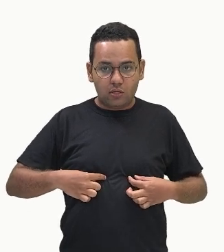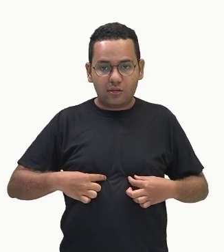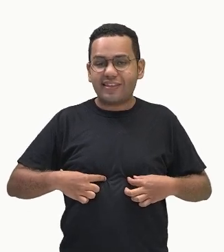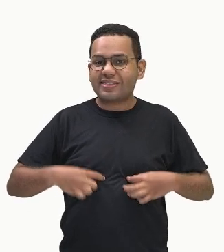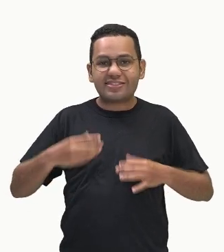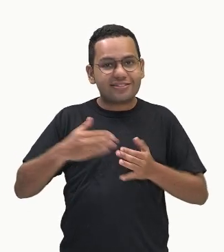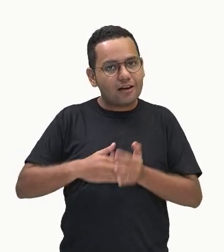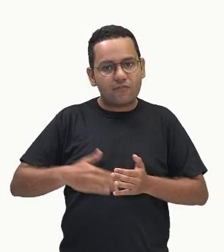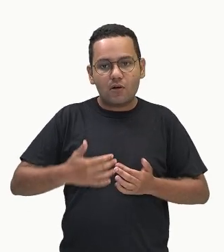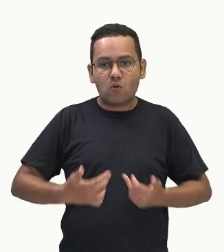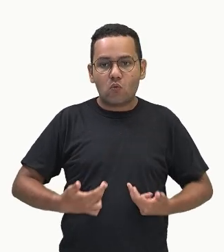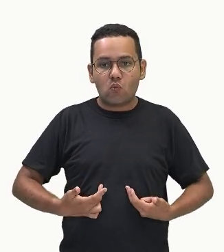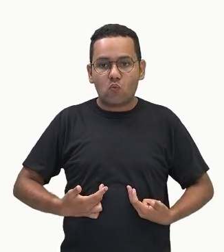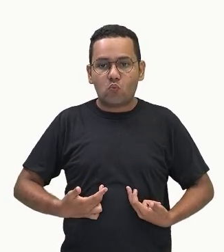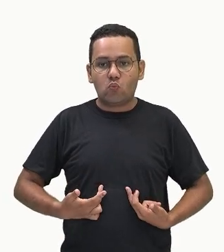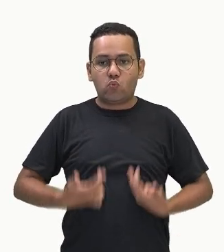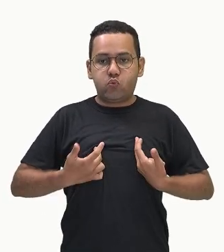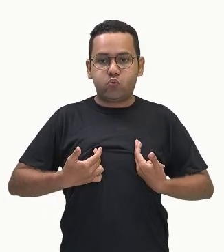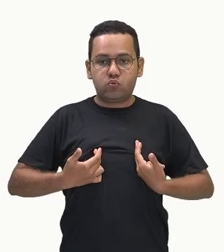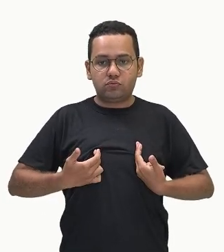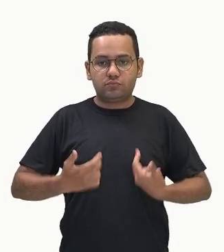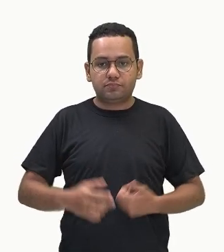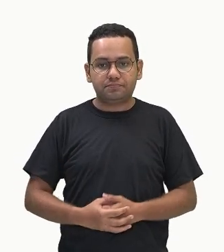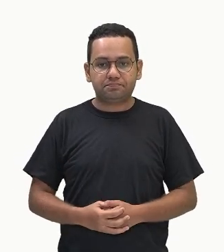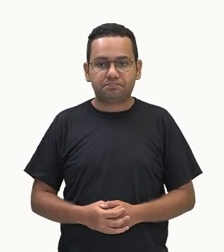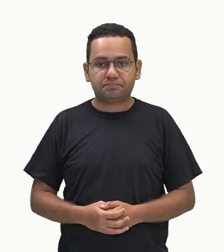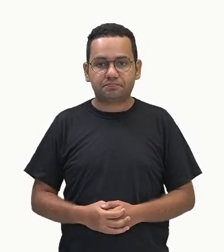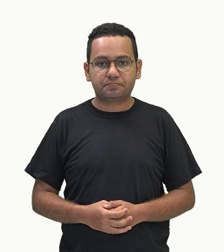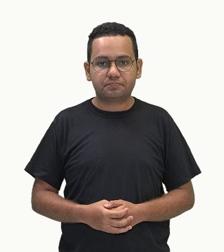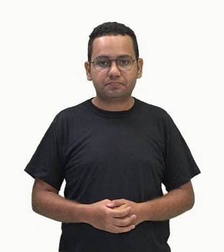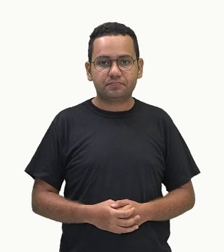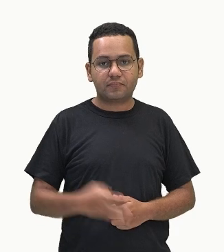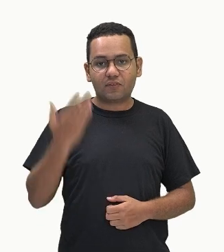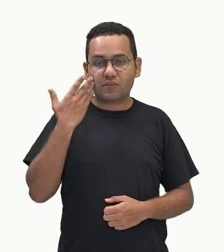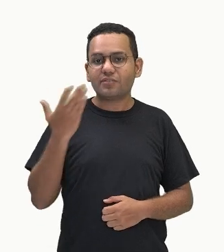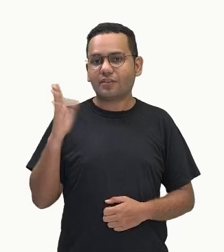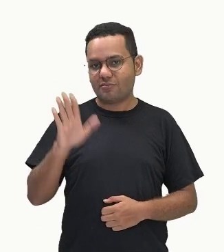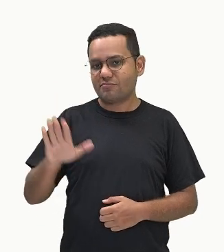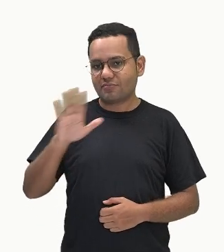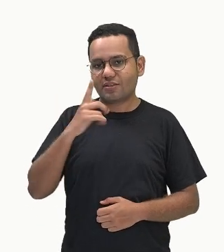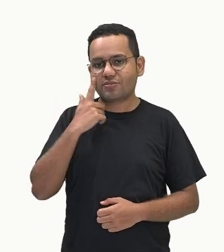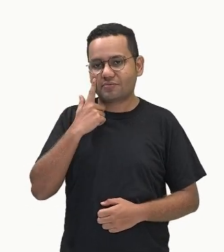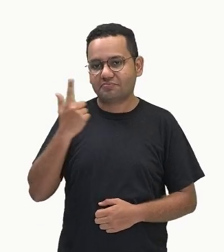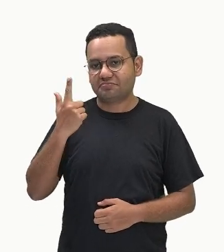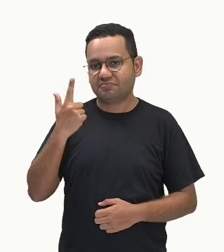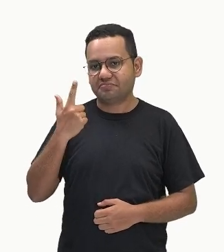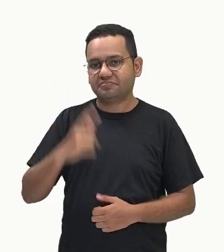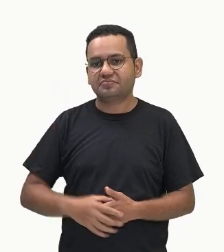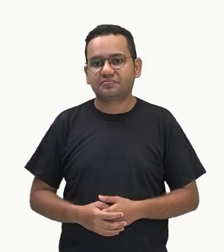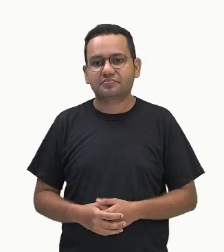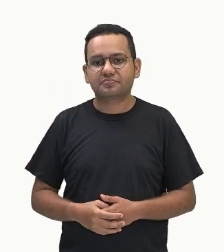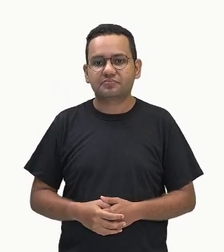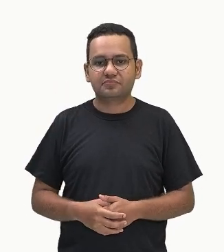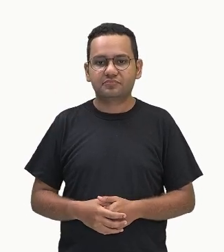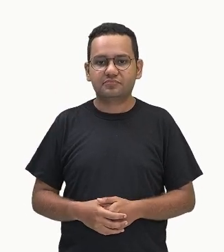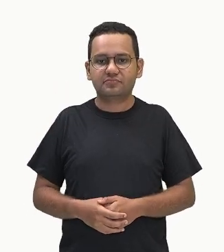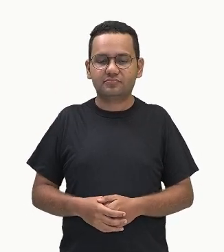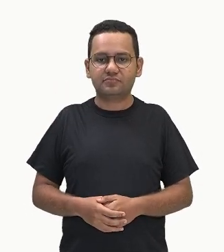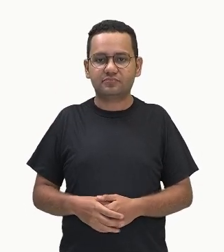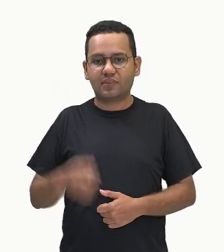o ovário e o útero com o corte das trompas. Na imagem você consegue visualizar de forma muito clara como que